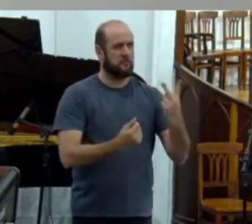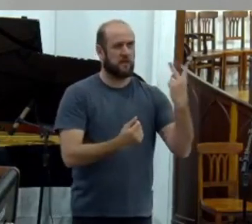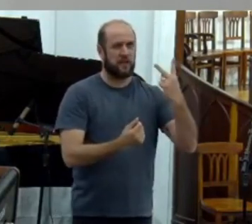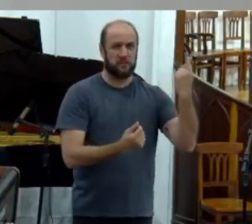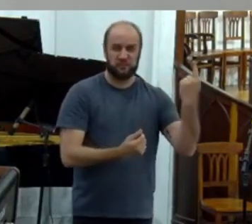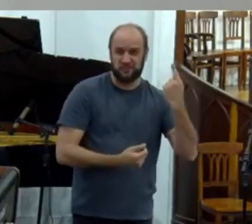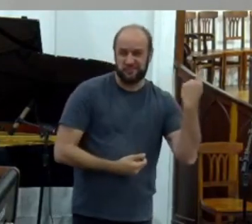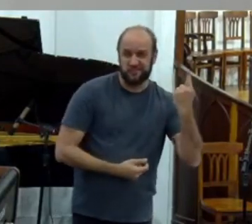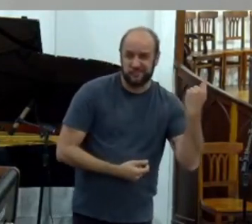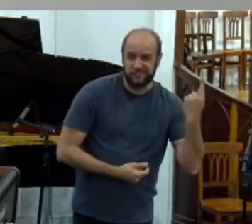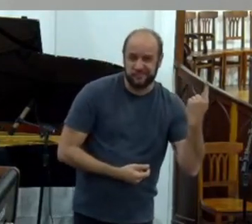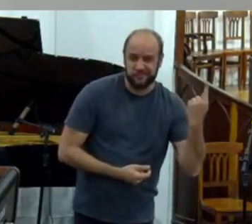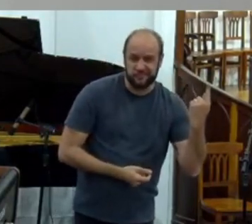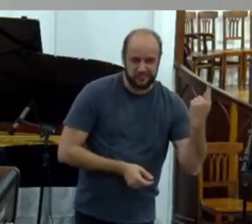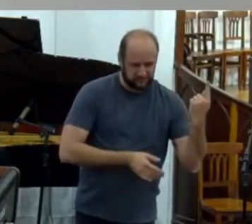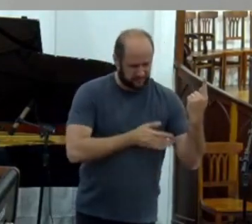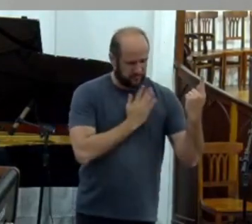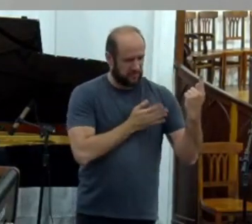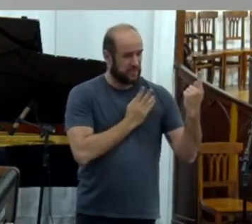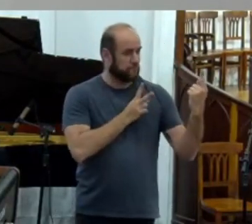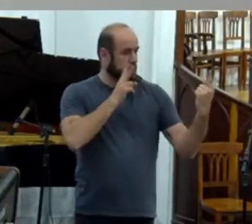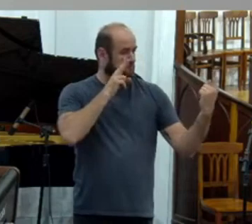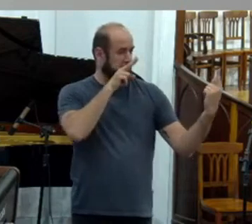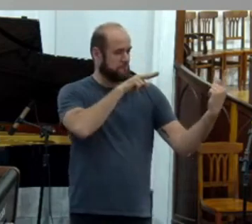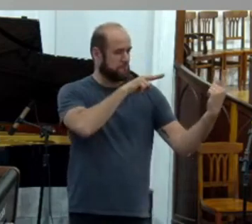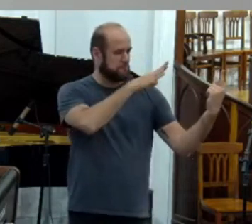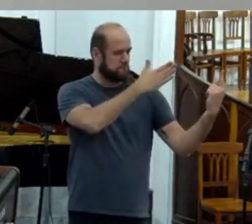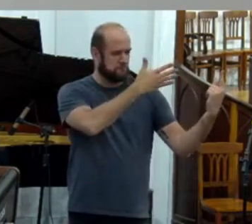o nosso coração se entristecerá.